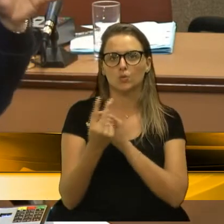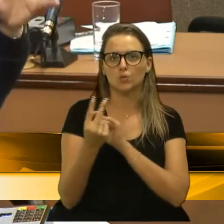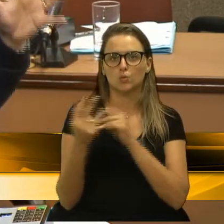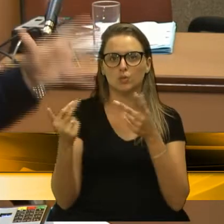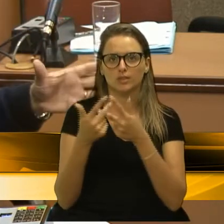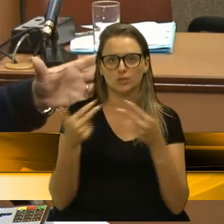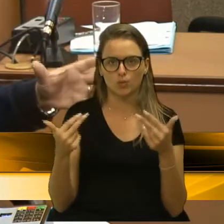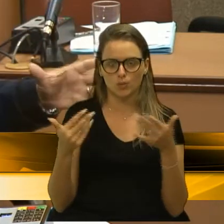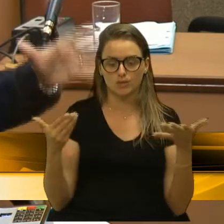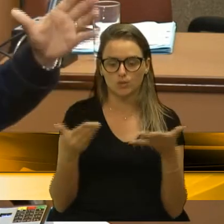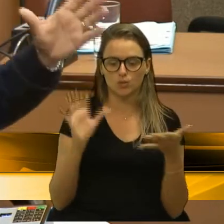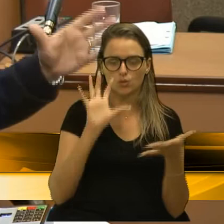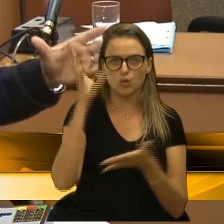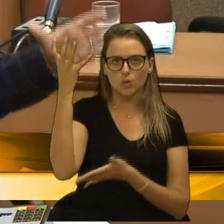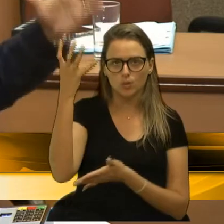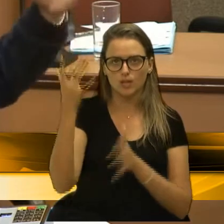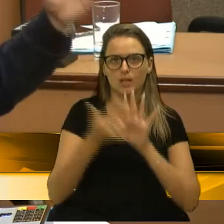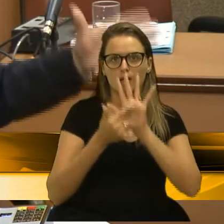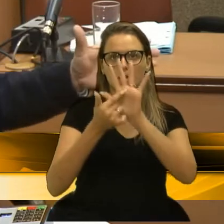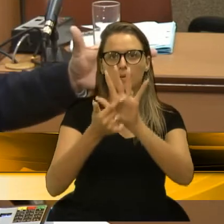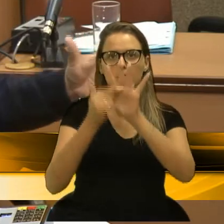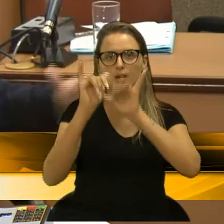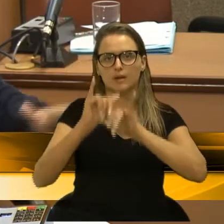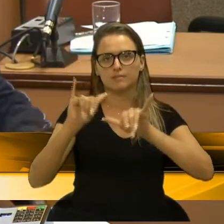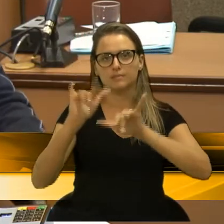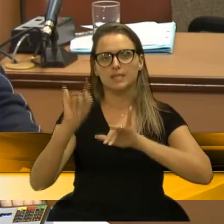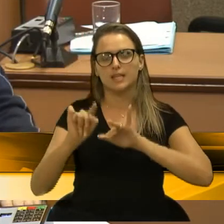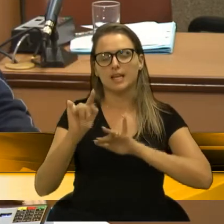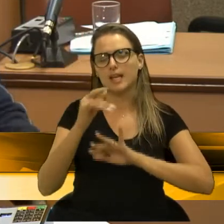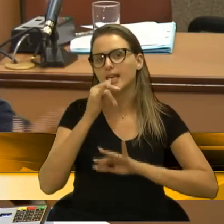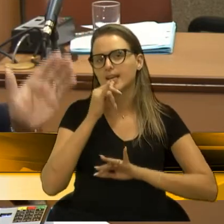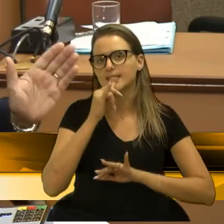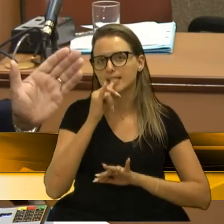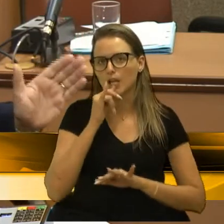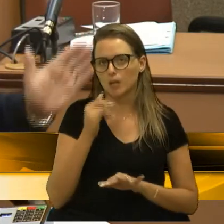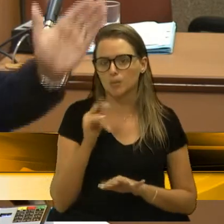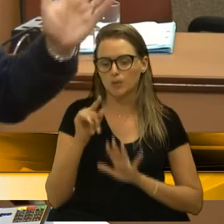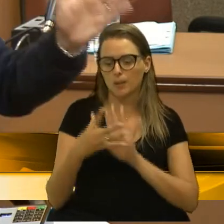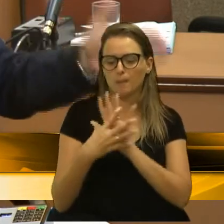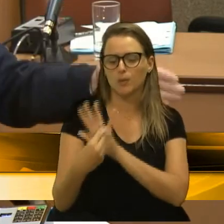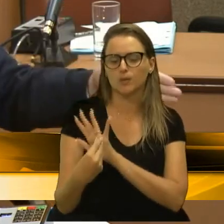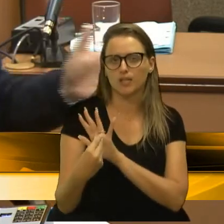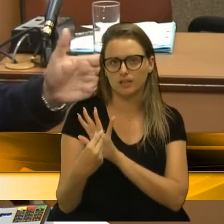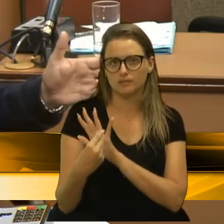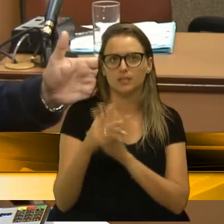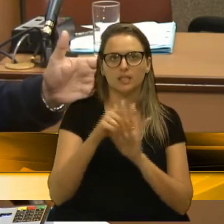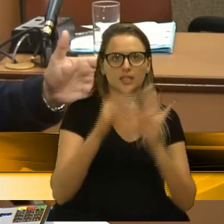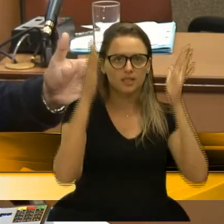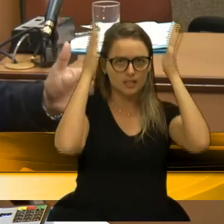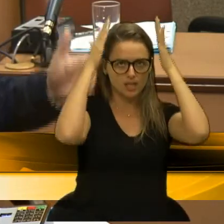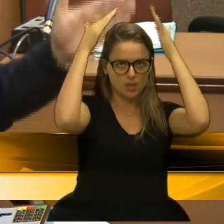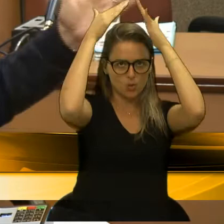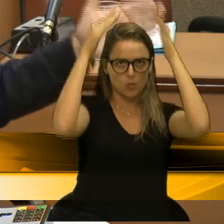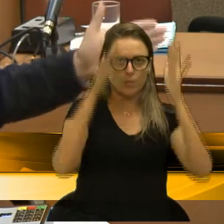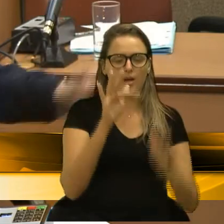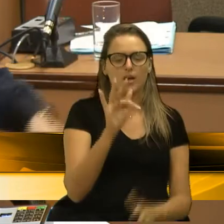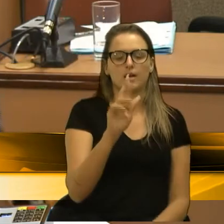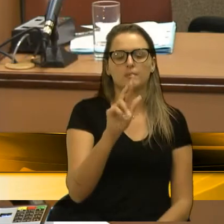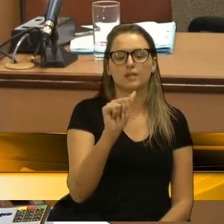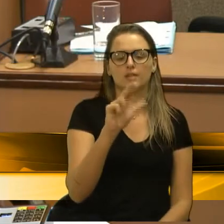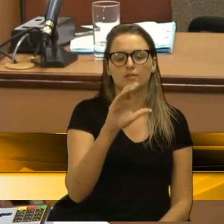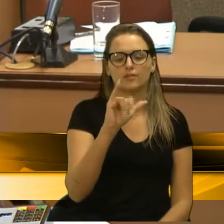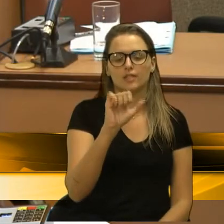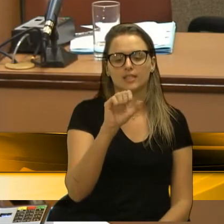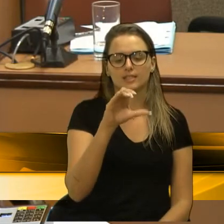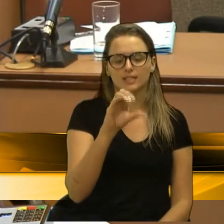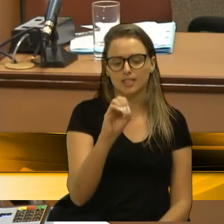da atualidade, para ser exemplos, para ser justamente inspiração, que é o Papa Francisco, e a própria